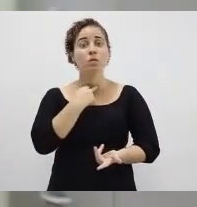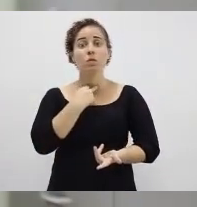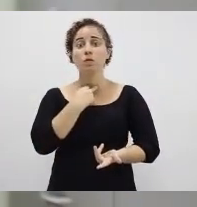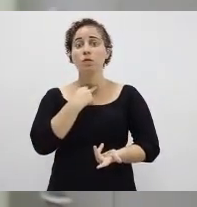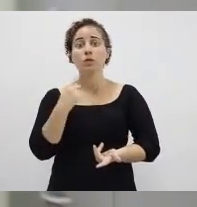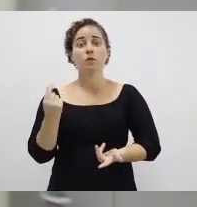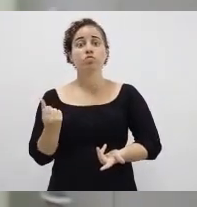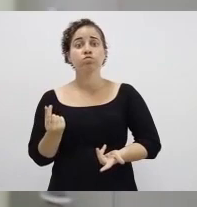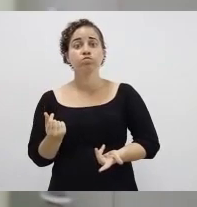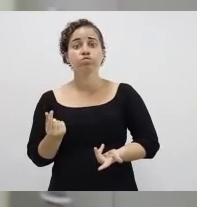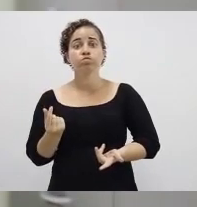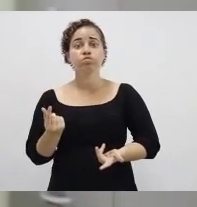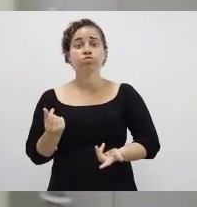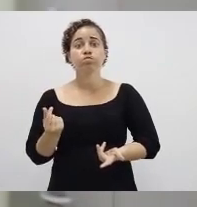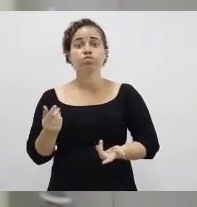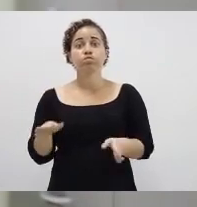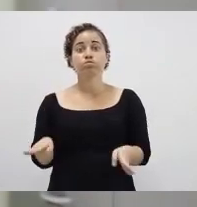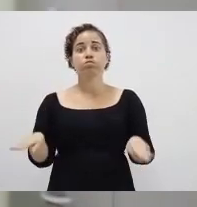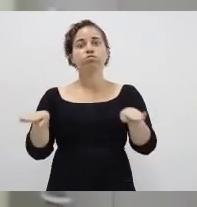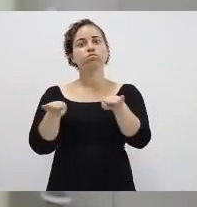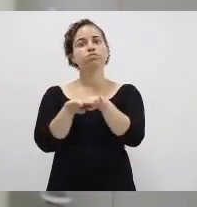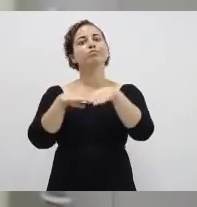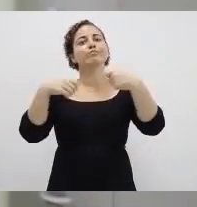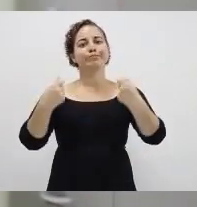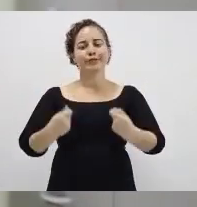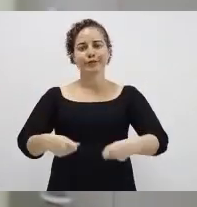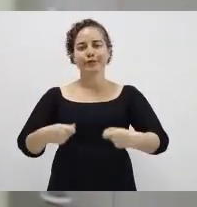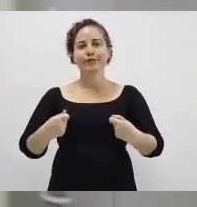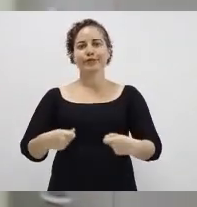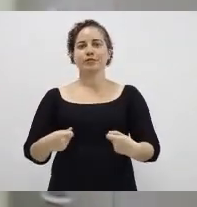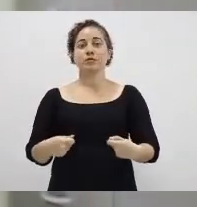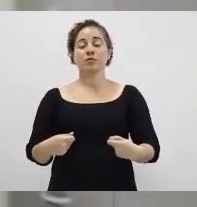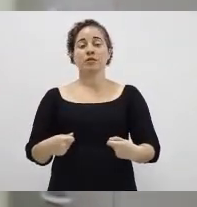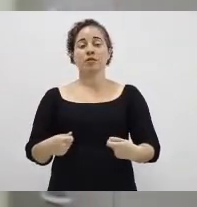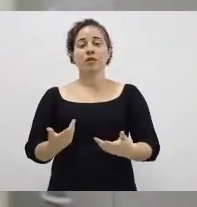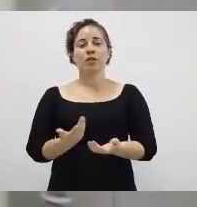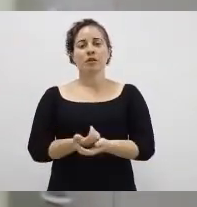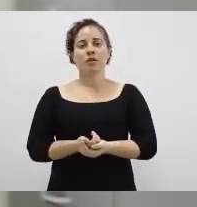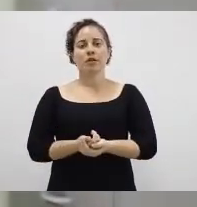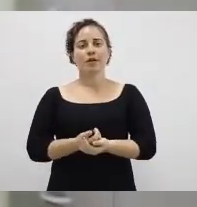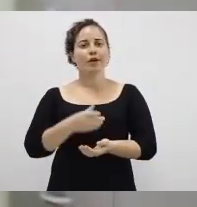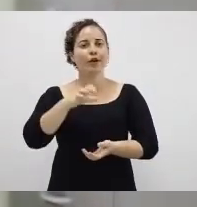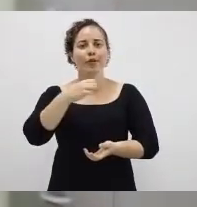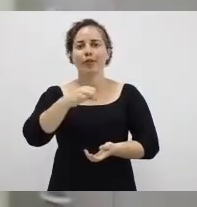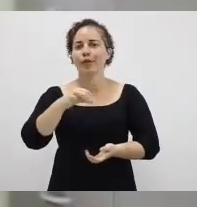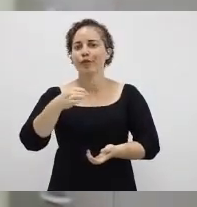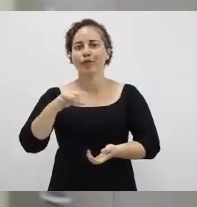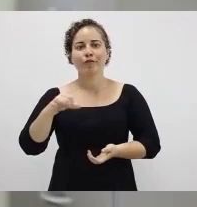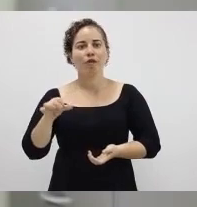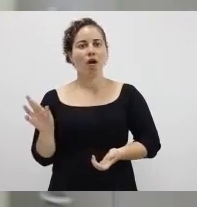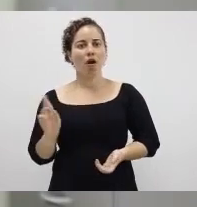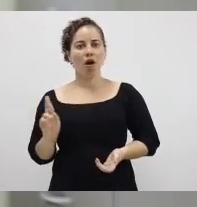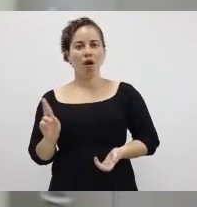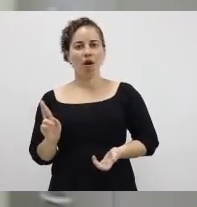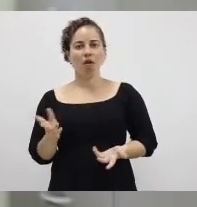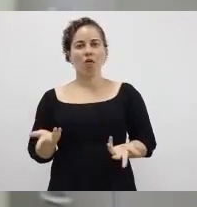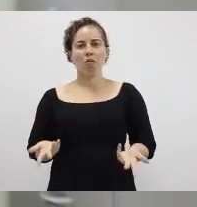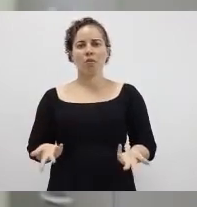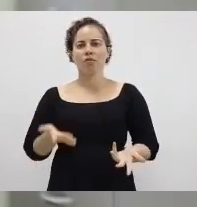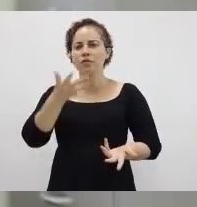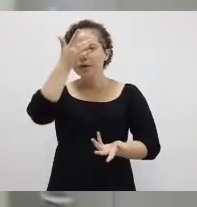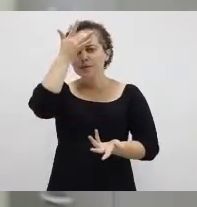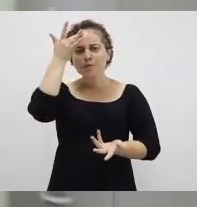as pessoas. Ou seja, o governo pensa que não é bom ter uma pessoa com R$ 999, enquanto existe